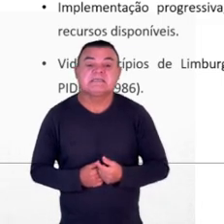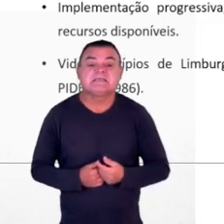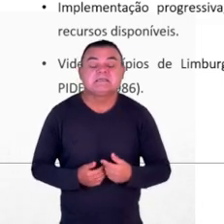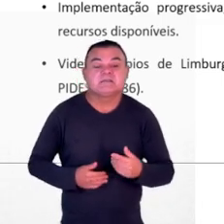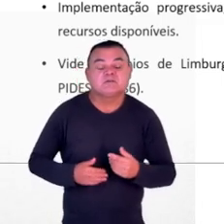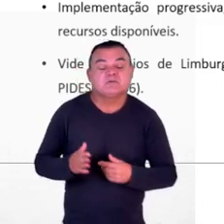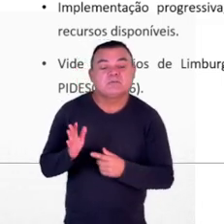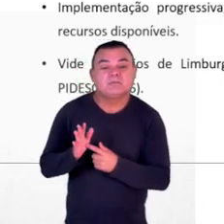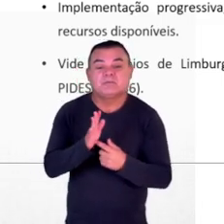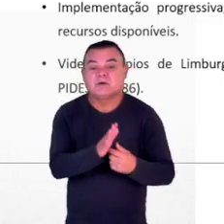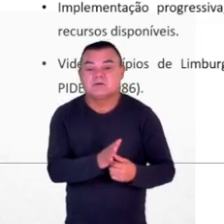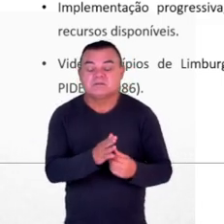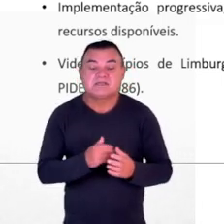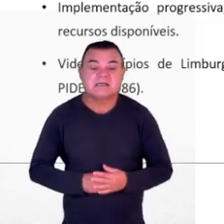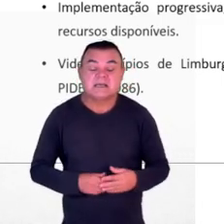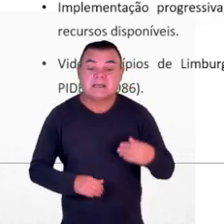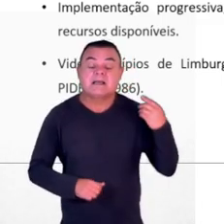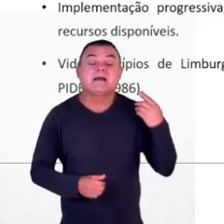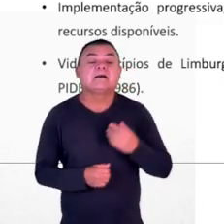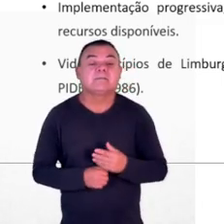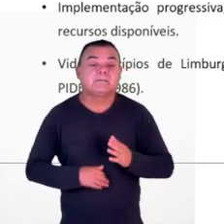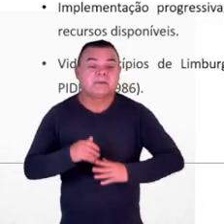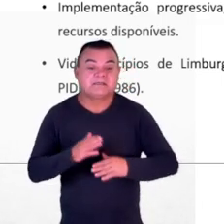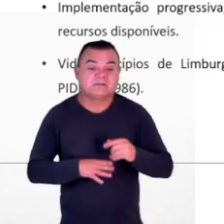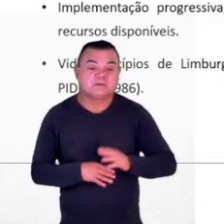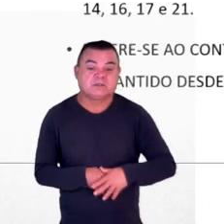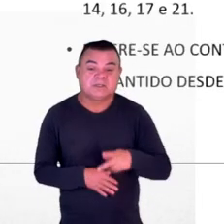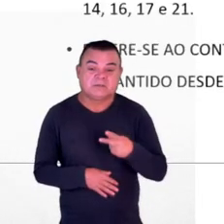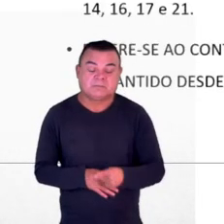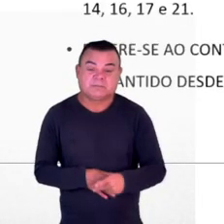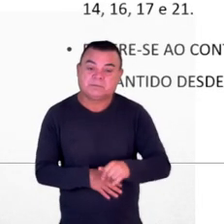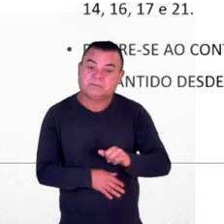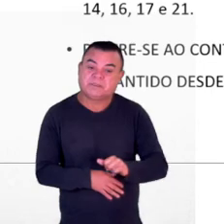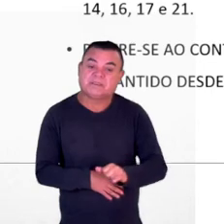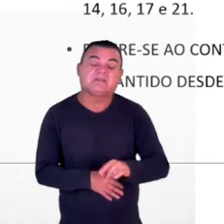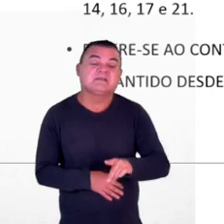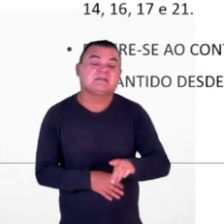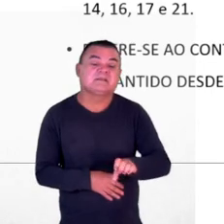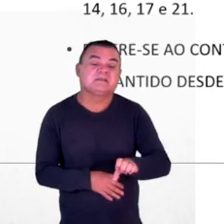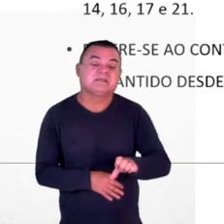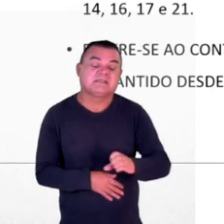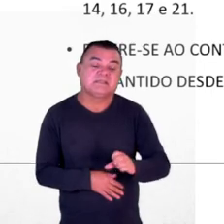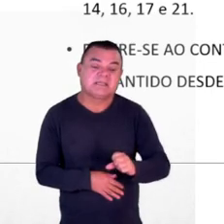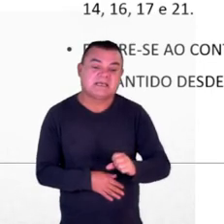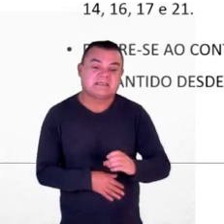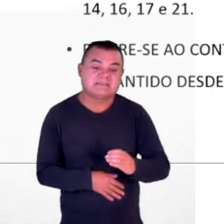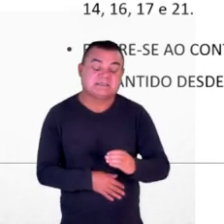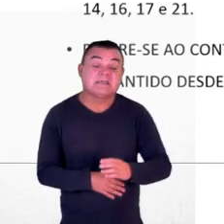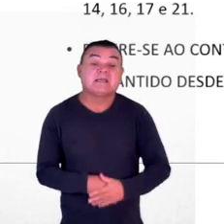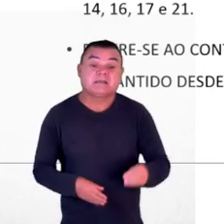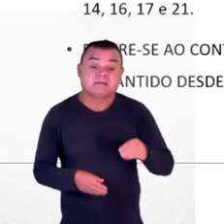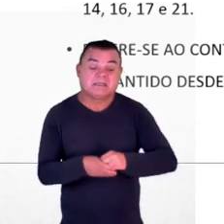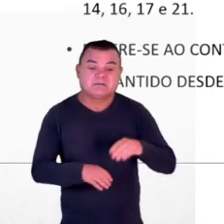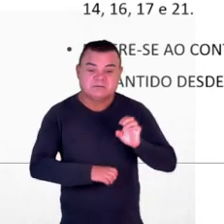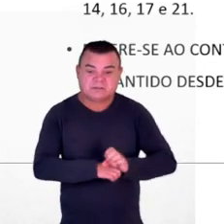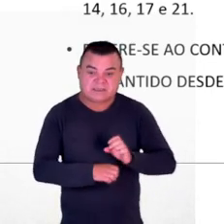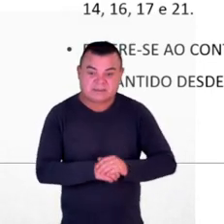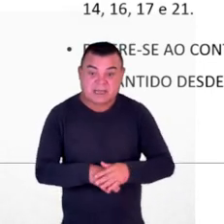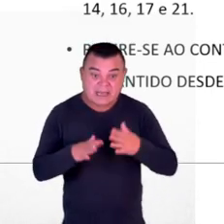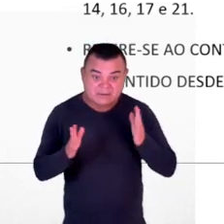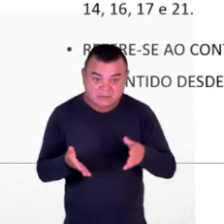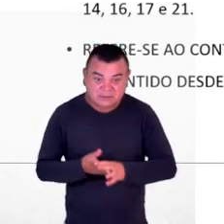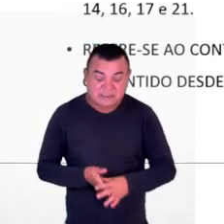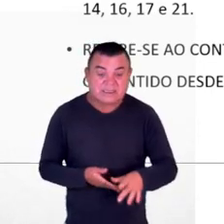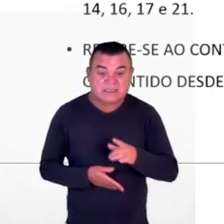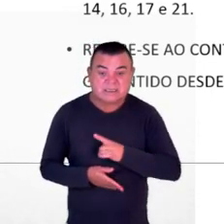dentro dos Estados E Agora Nós temos uma questão muito importante a mais